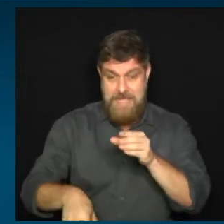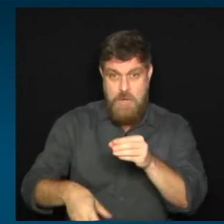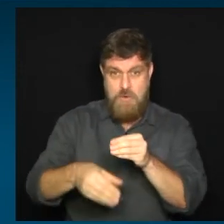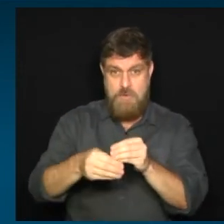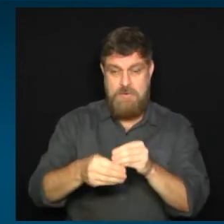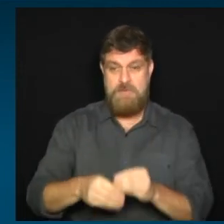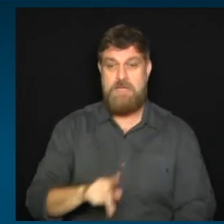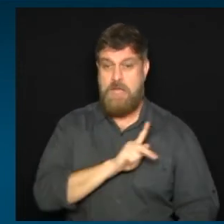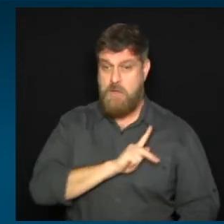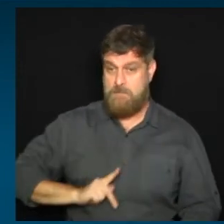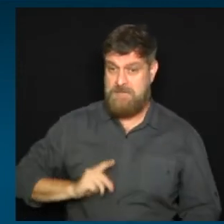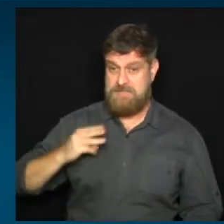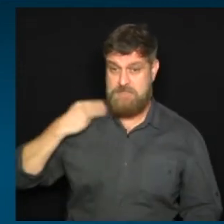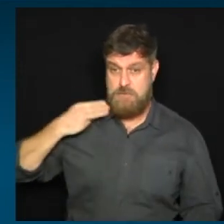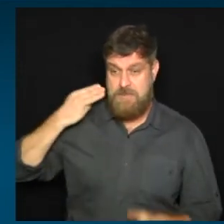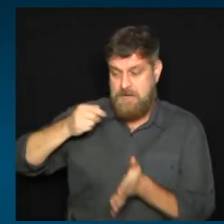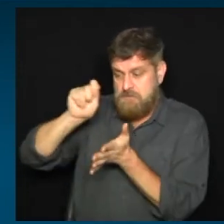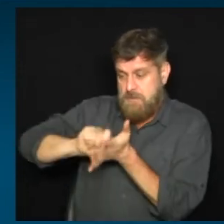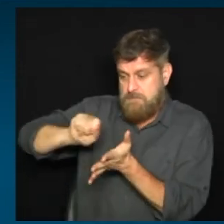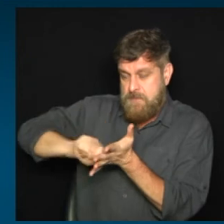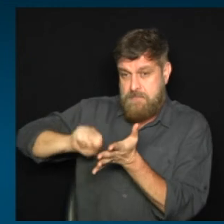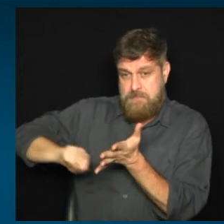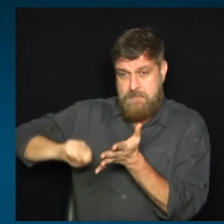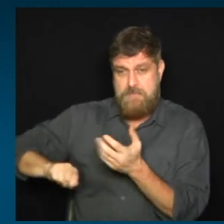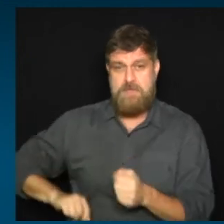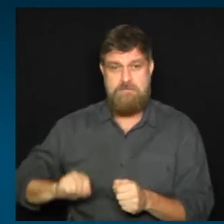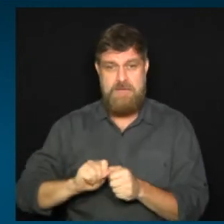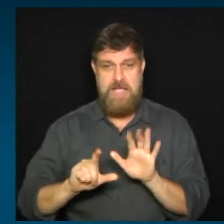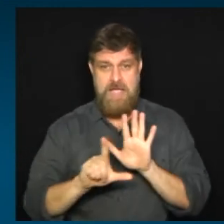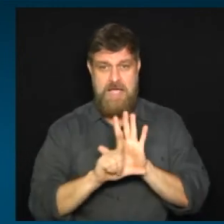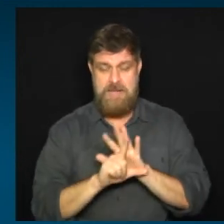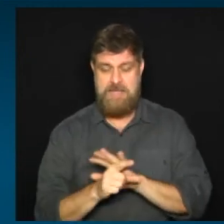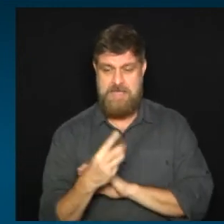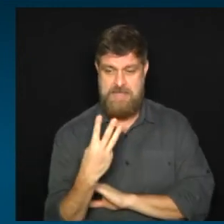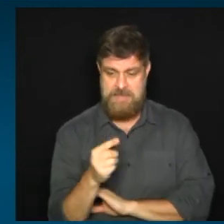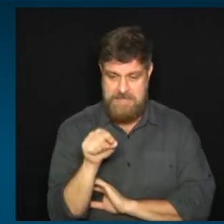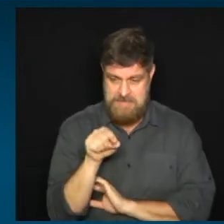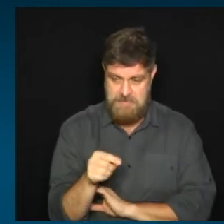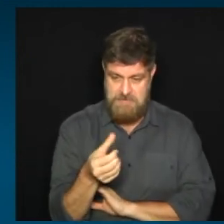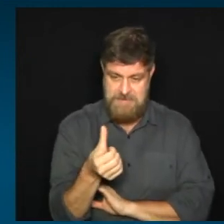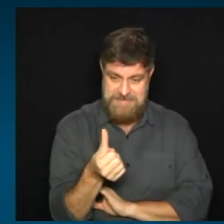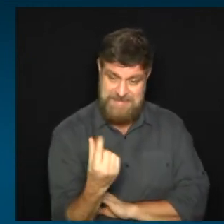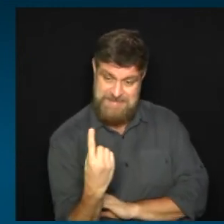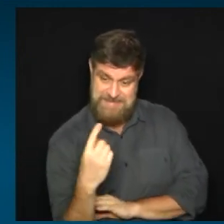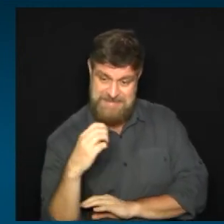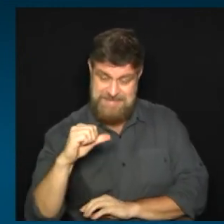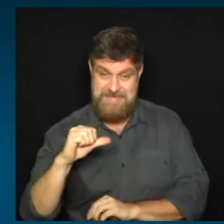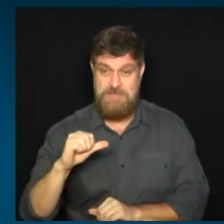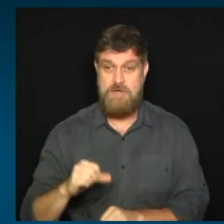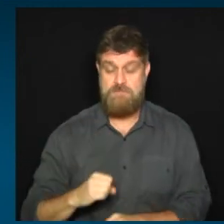do presidente da Casa, Marcos Bernardelli, que altera a Lei número 3.619 de